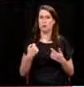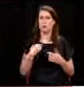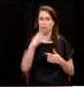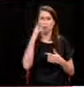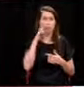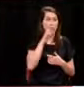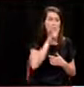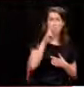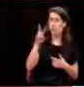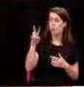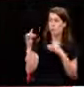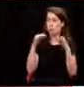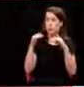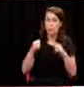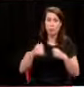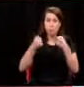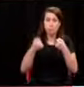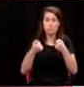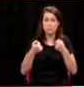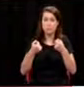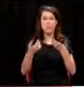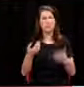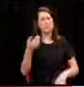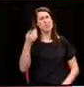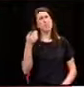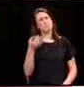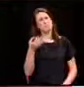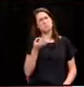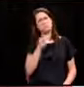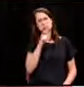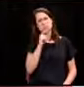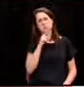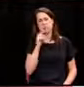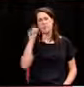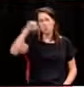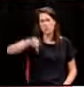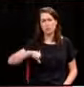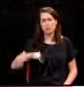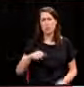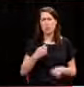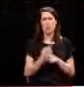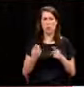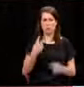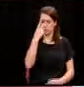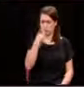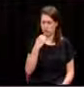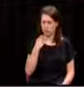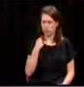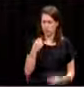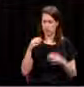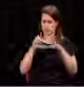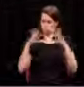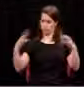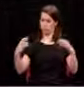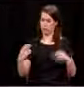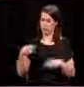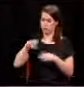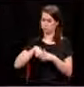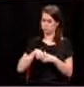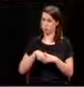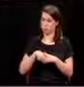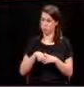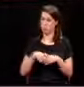ser invisual do que surdo, porque eles vão para o estádio, e não sei se o Ricardo já tem reparado, há um